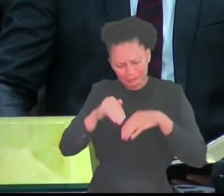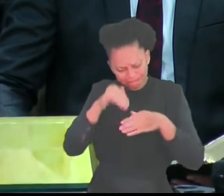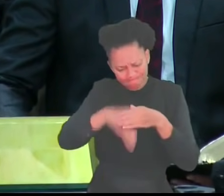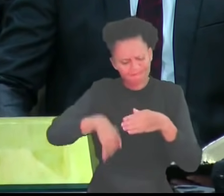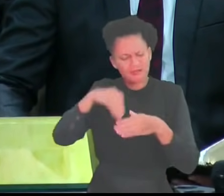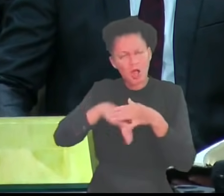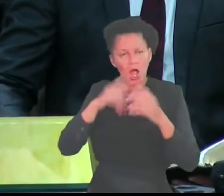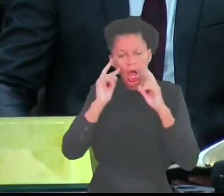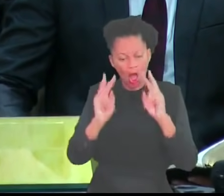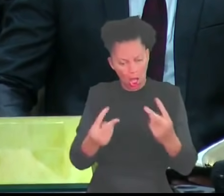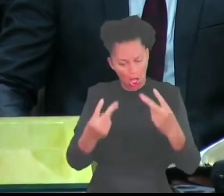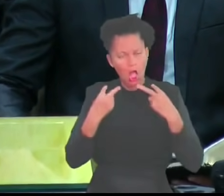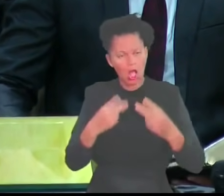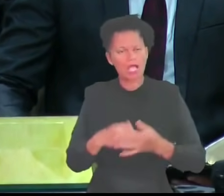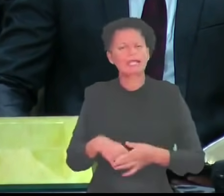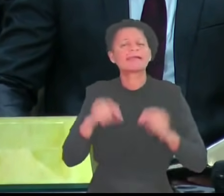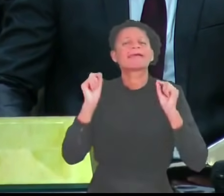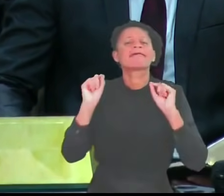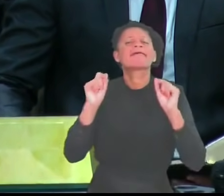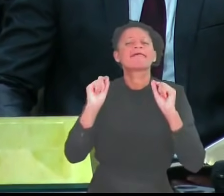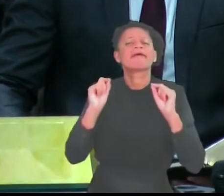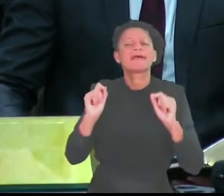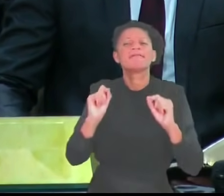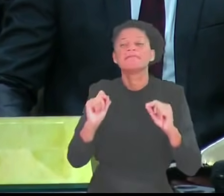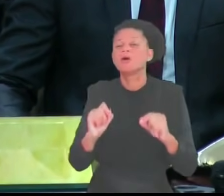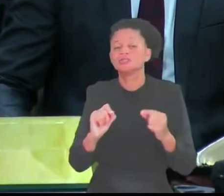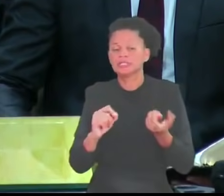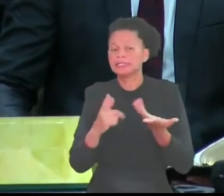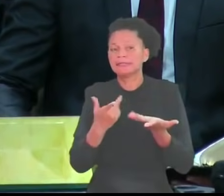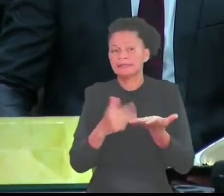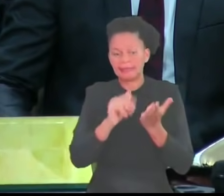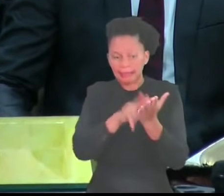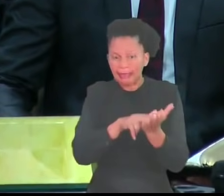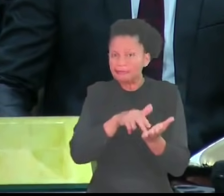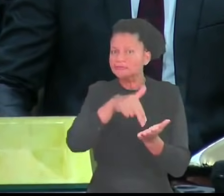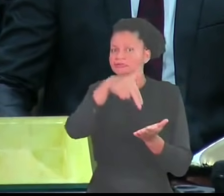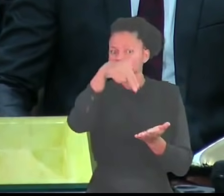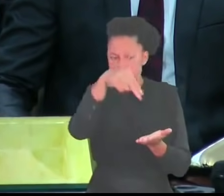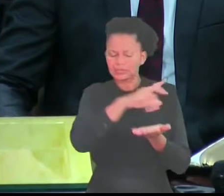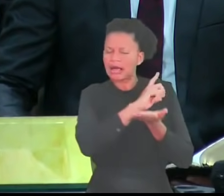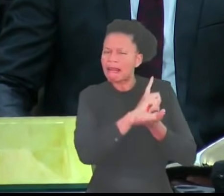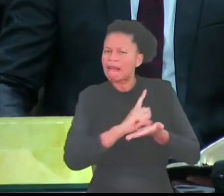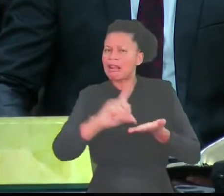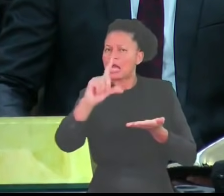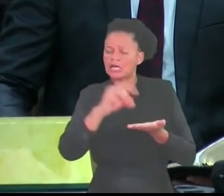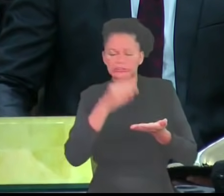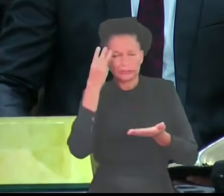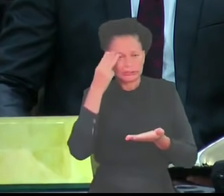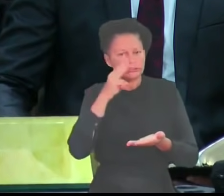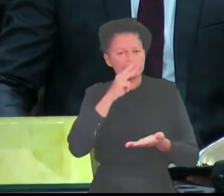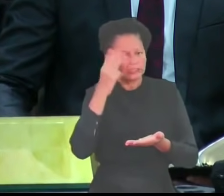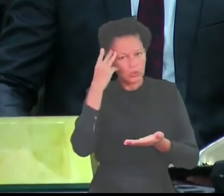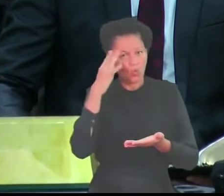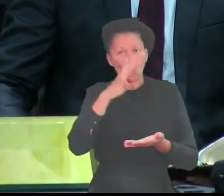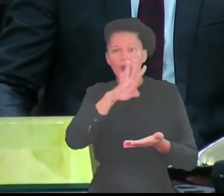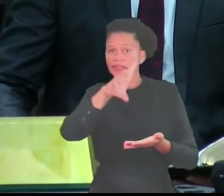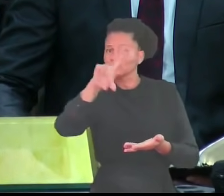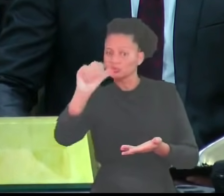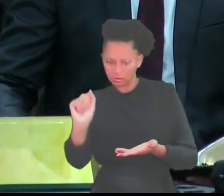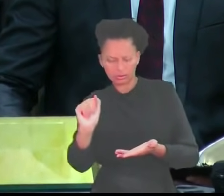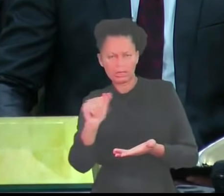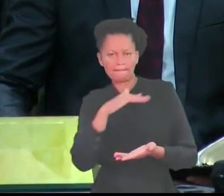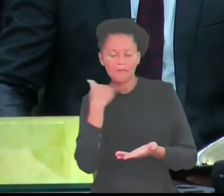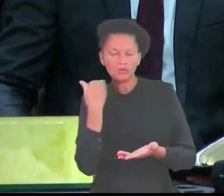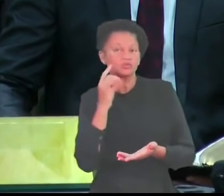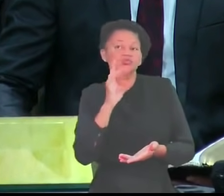cá. Quem poderia ressuscitar Lázaro depois de morto 4 dias? Quem poderia? Somente quem poderia? Jesus. Me ajude a pregar.